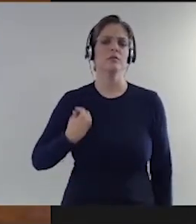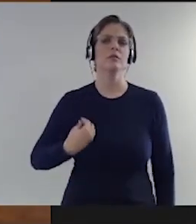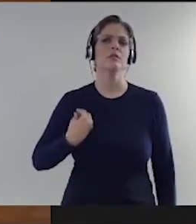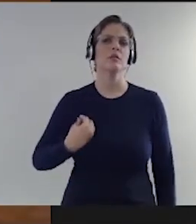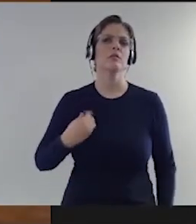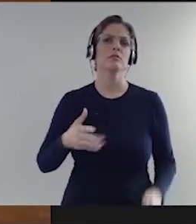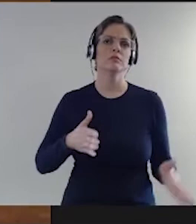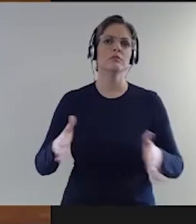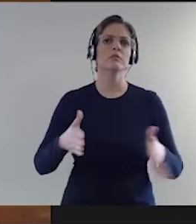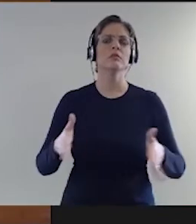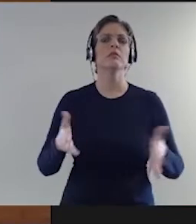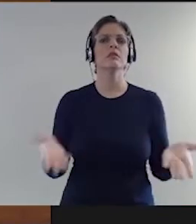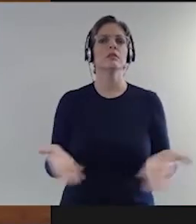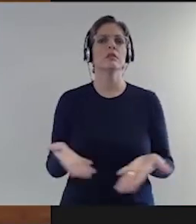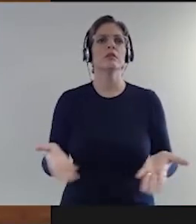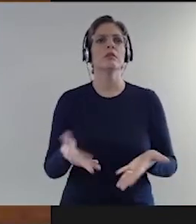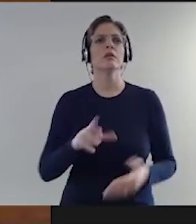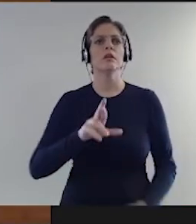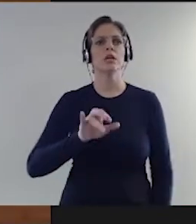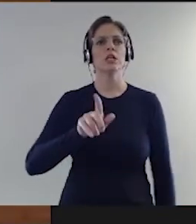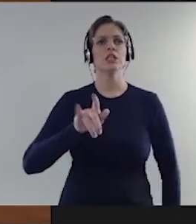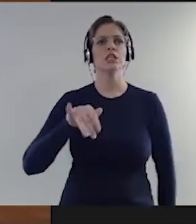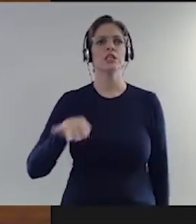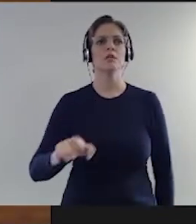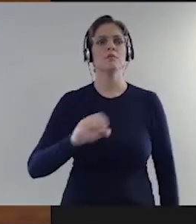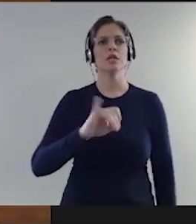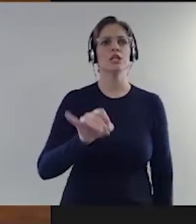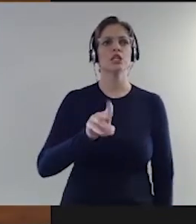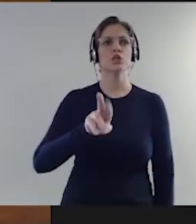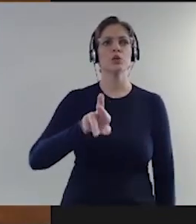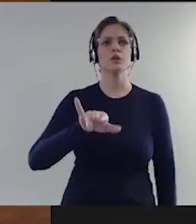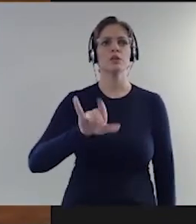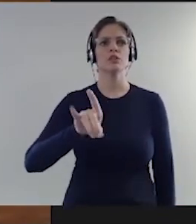jurídico transitório e que, lamentavelmente, foi